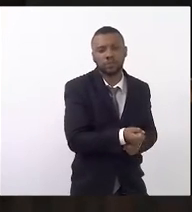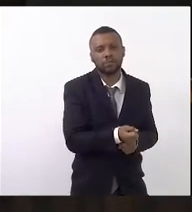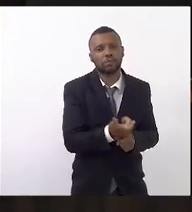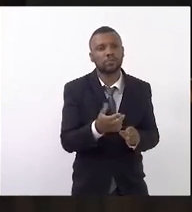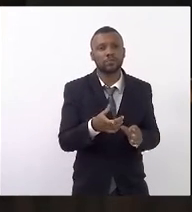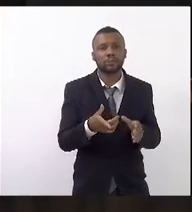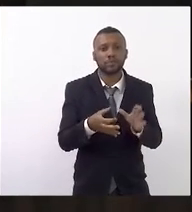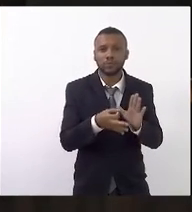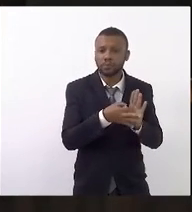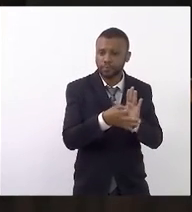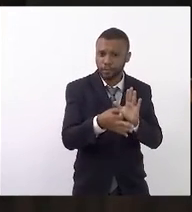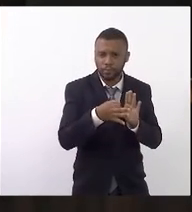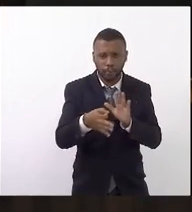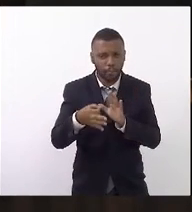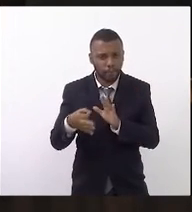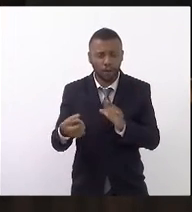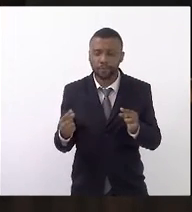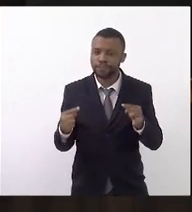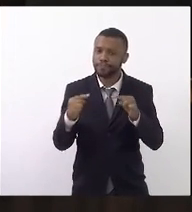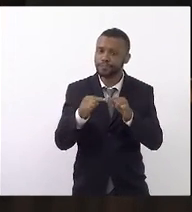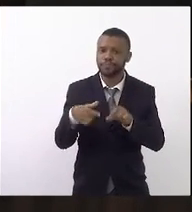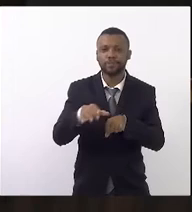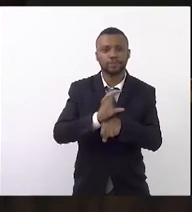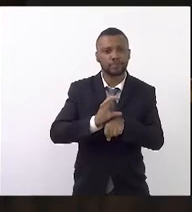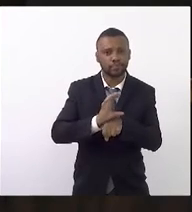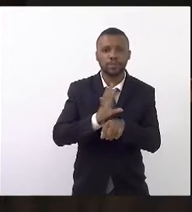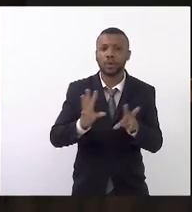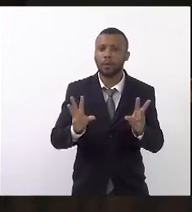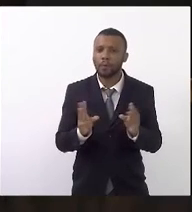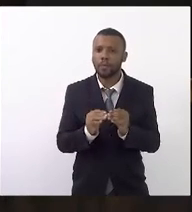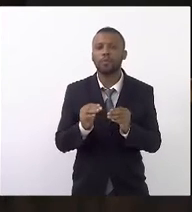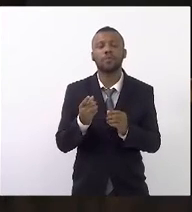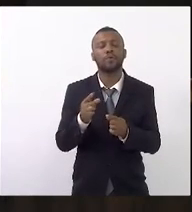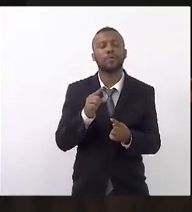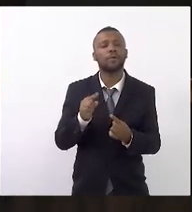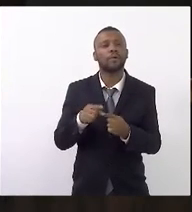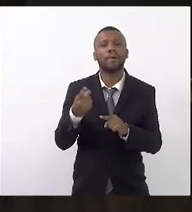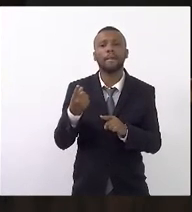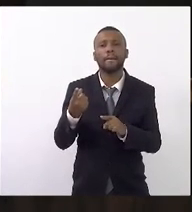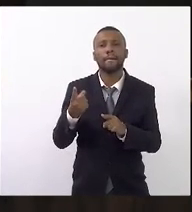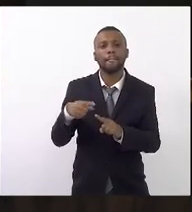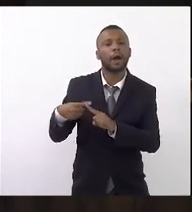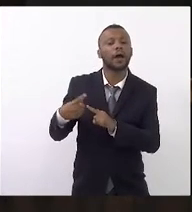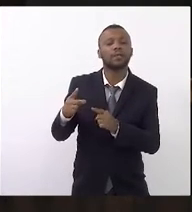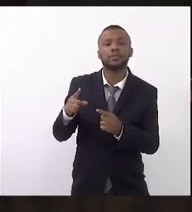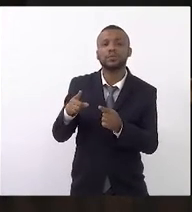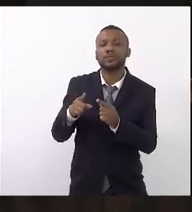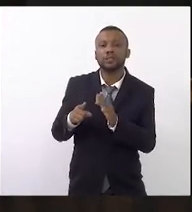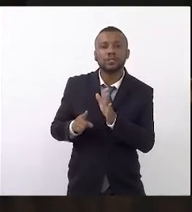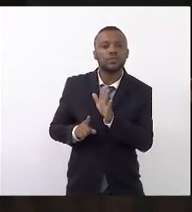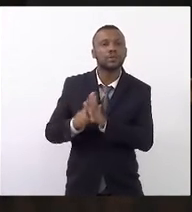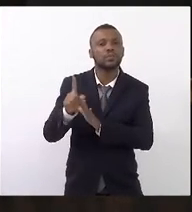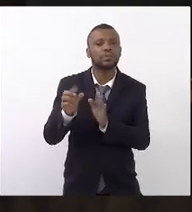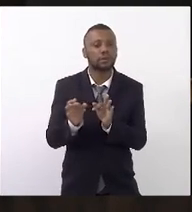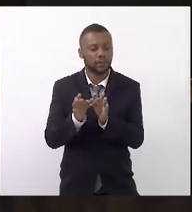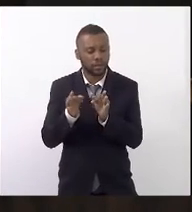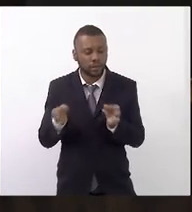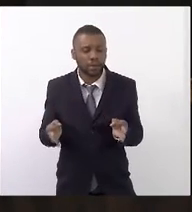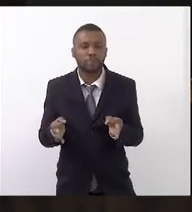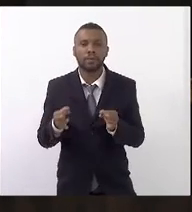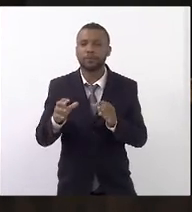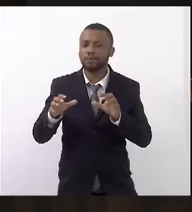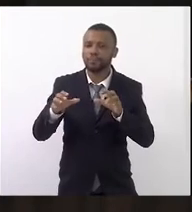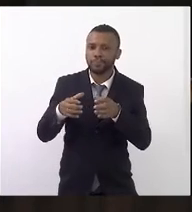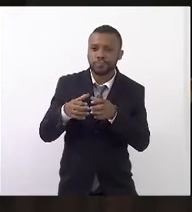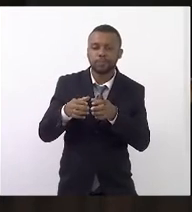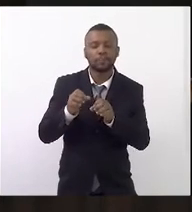Constituição e Justiça pela constitucionalidade, concluindo pela transformação em indicação simples. De educação pela transformação